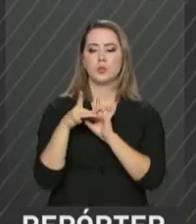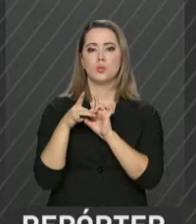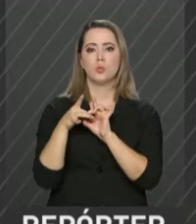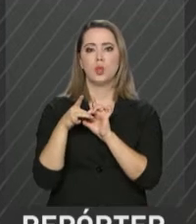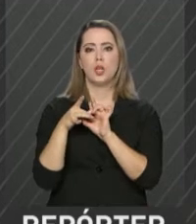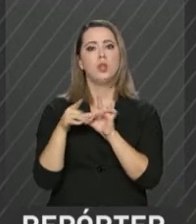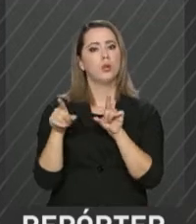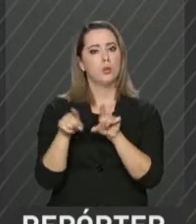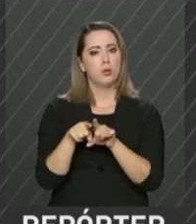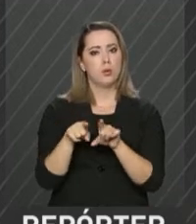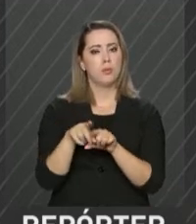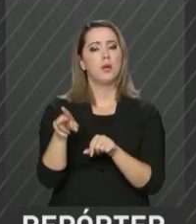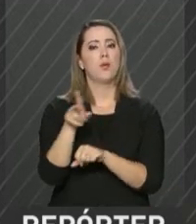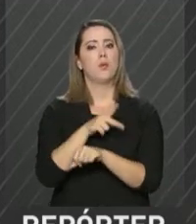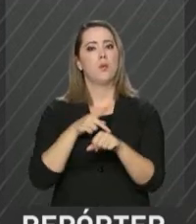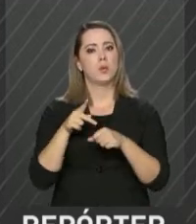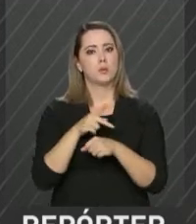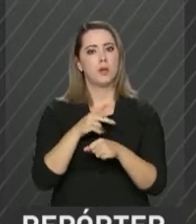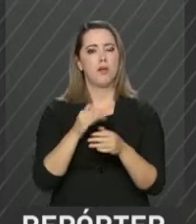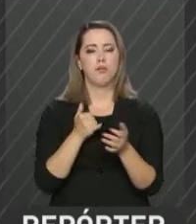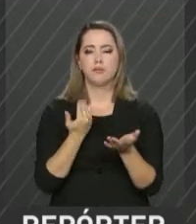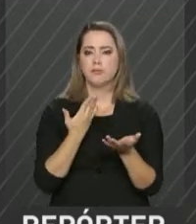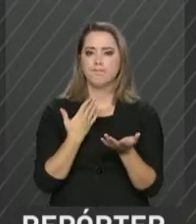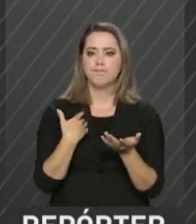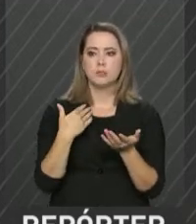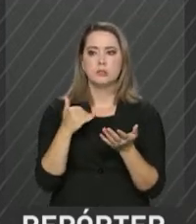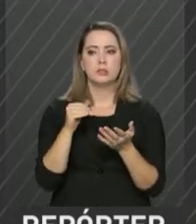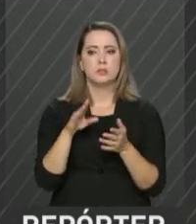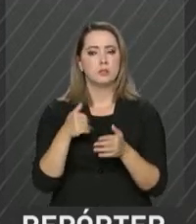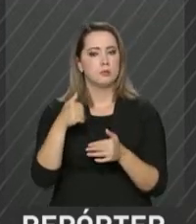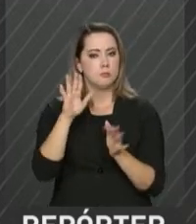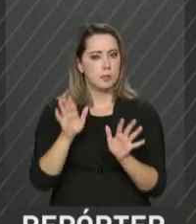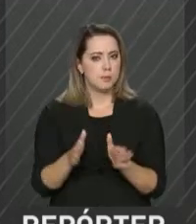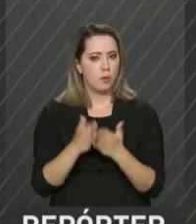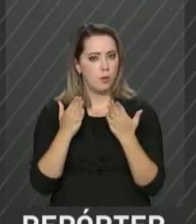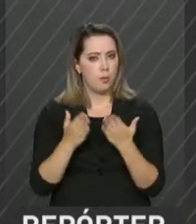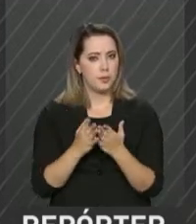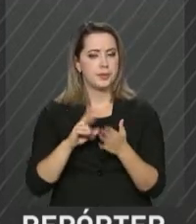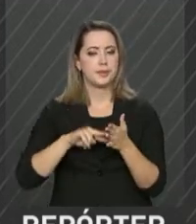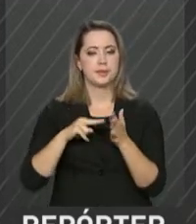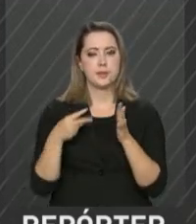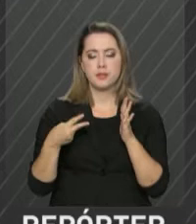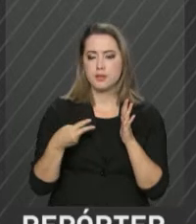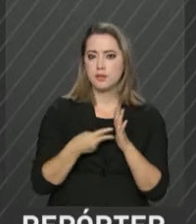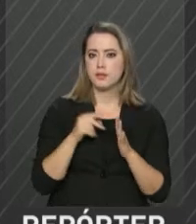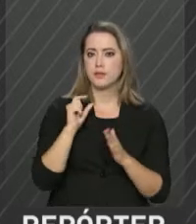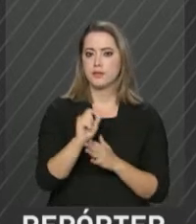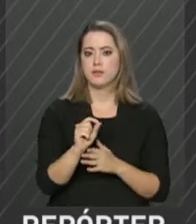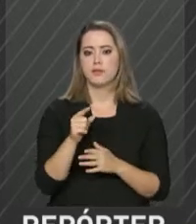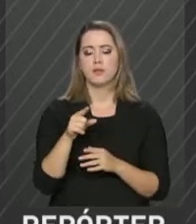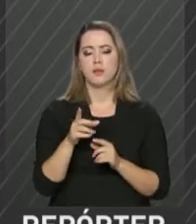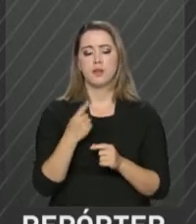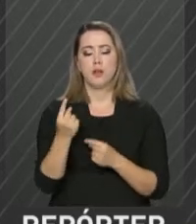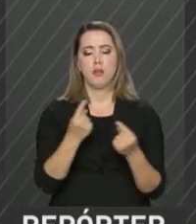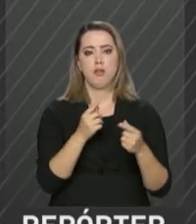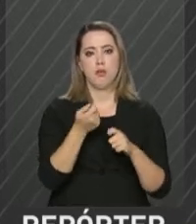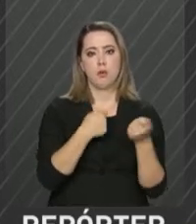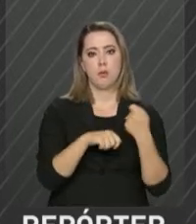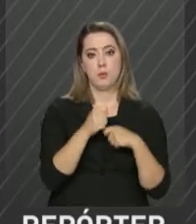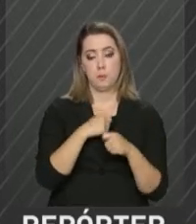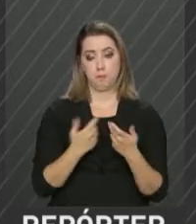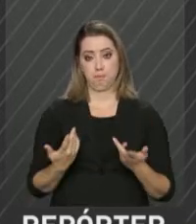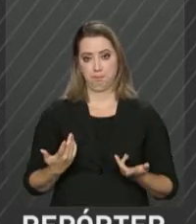também com os países emergentes representados portanto de acordo com sua economia